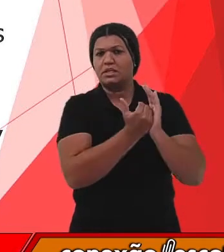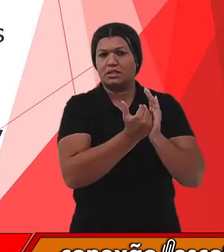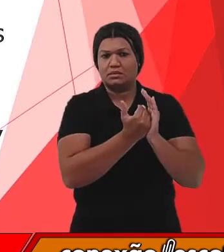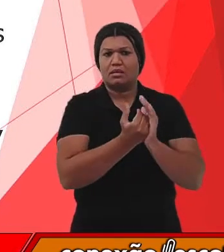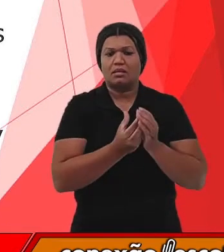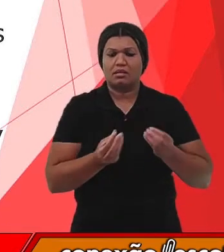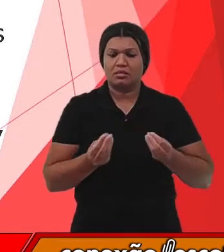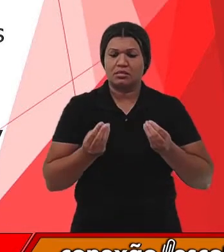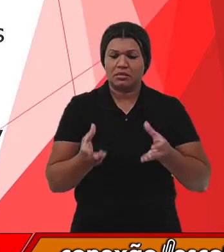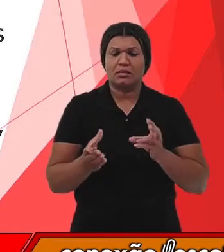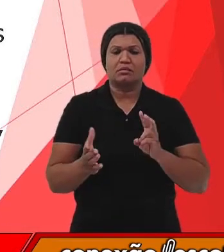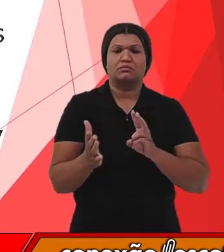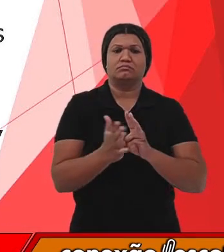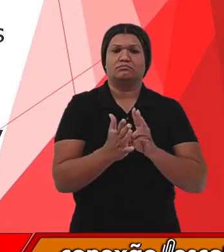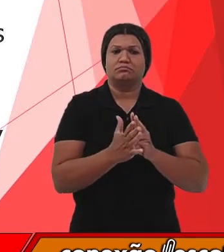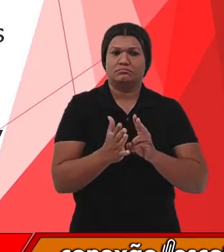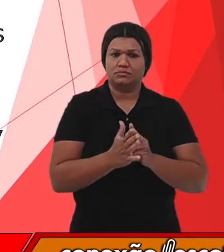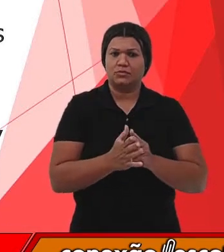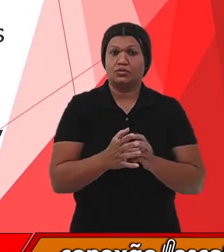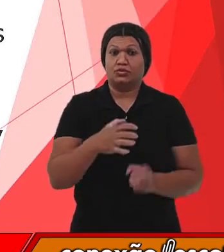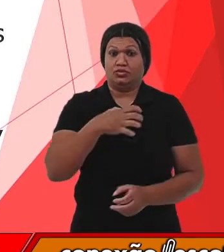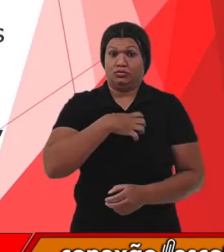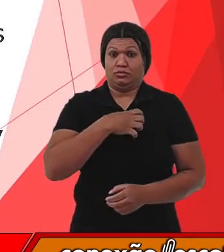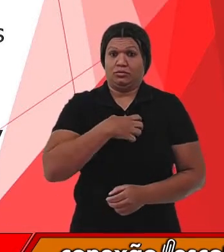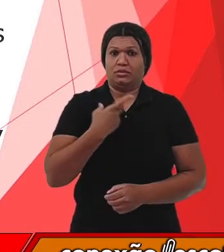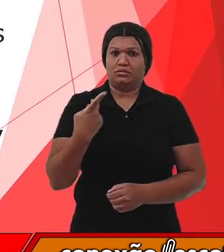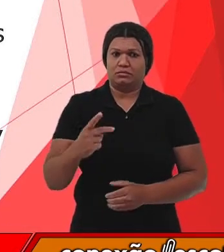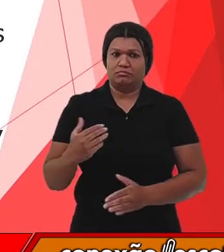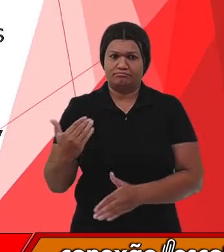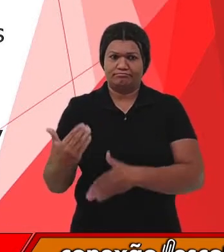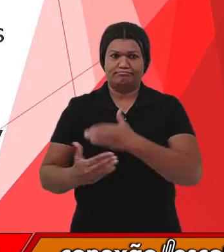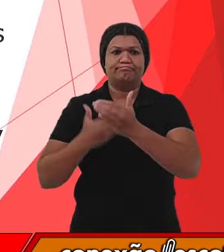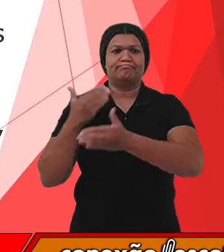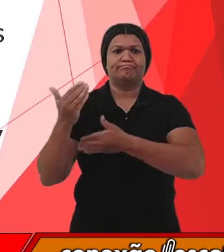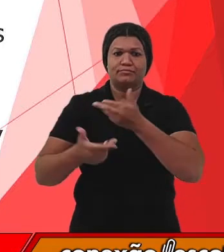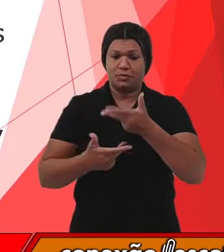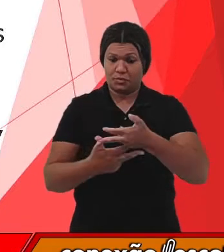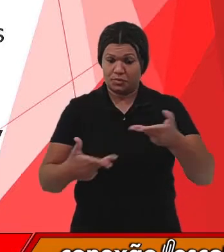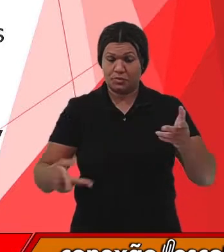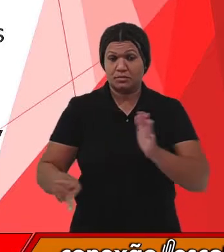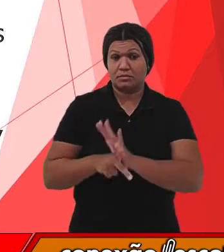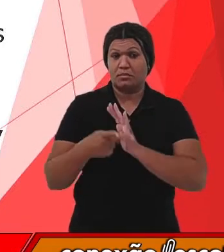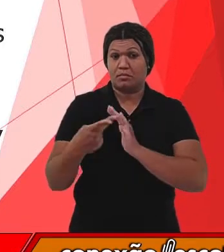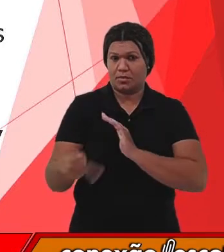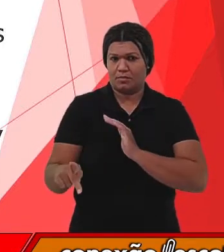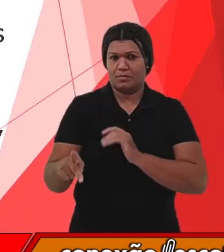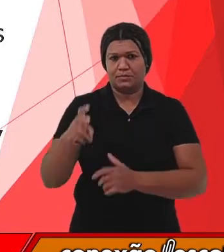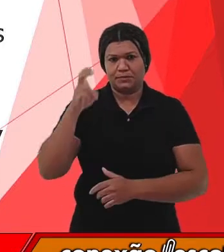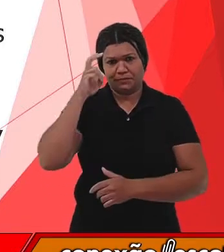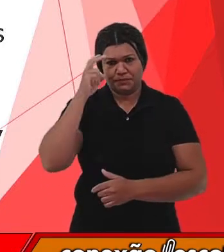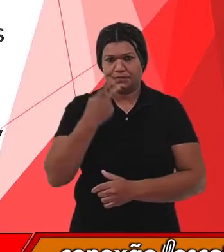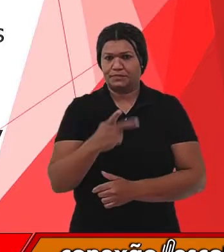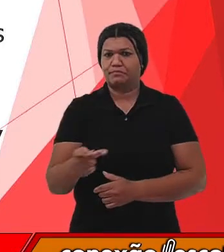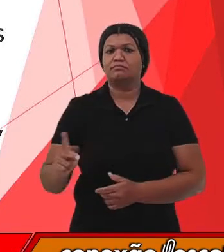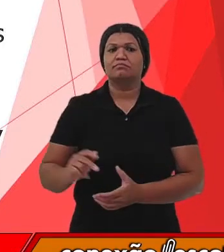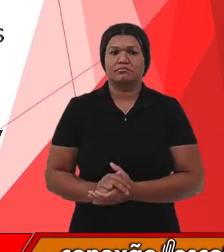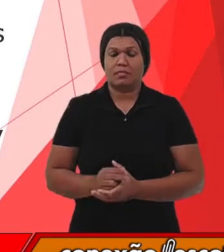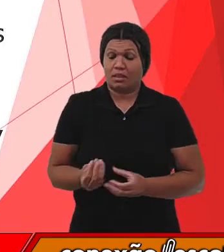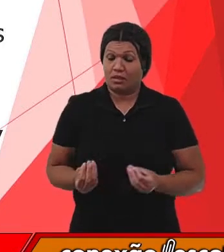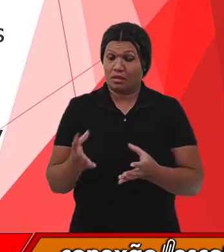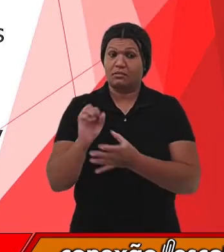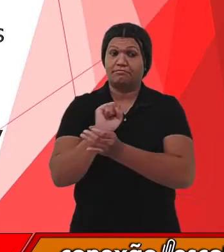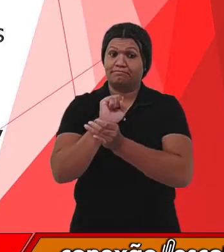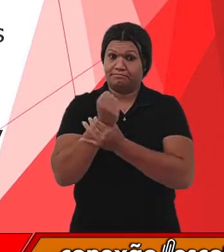índios meios para o seu desenvolvimento, as peculiaridades inerentes à sua condição. Assegurar aos